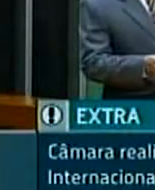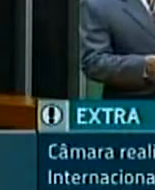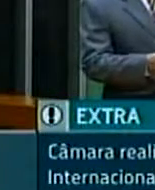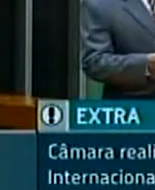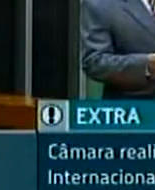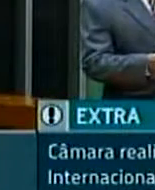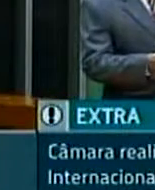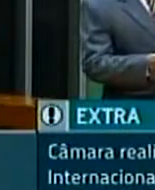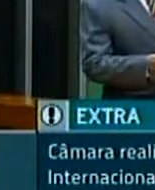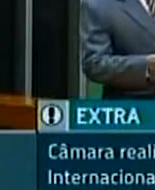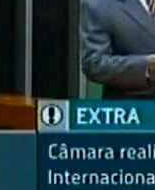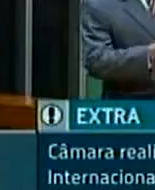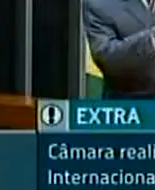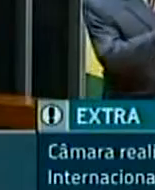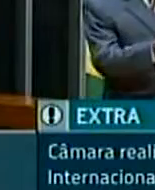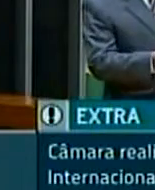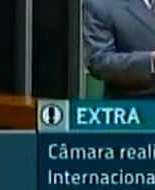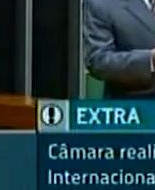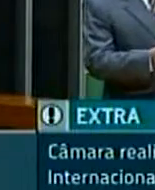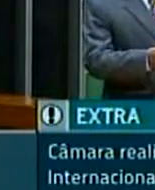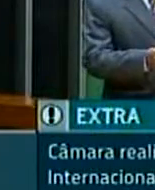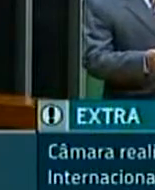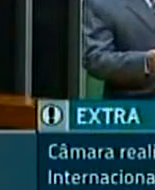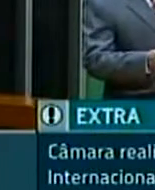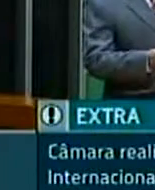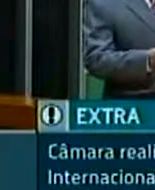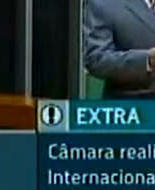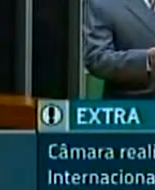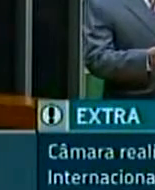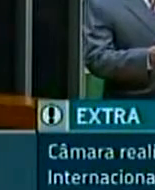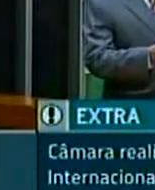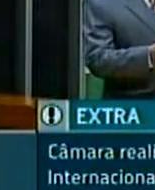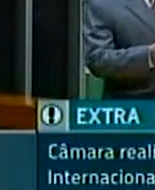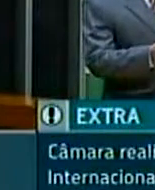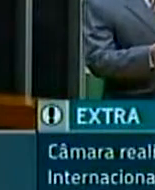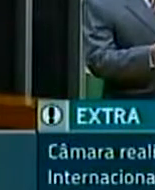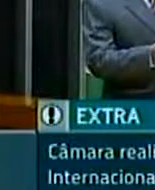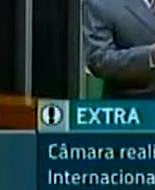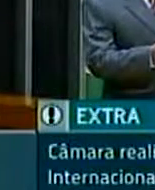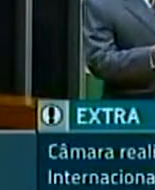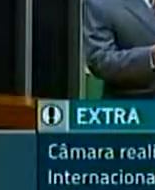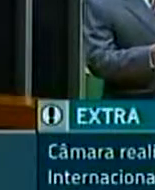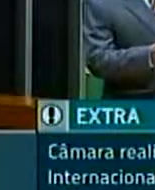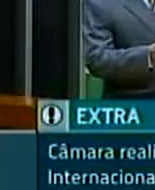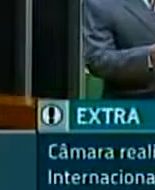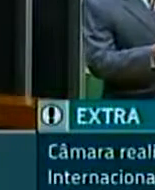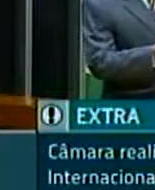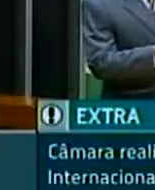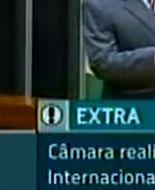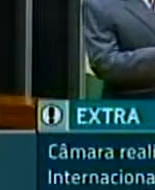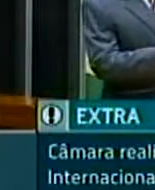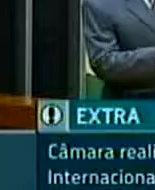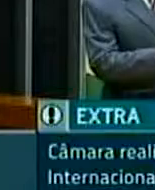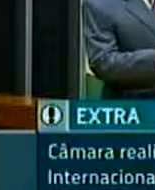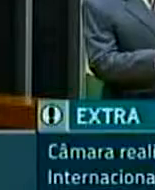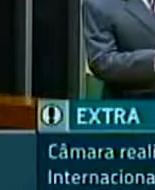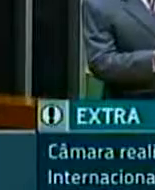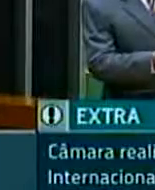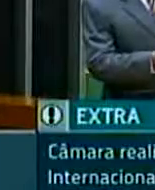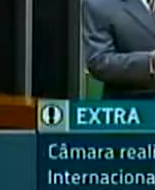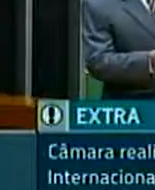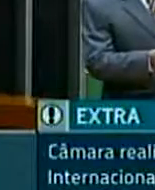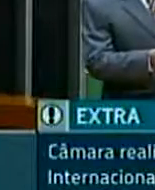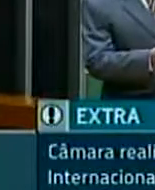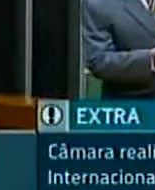presidente, nessa reforma política, tratando aqui da reforma eleitoral. Hoje, nessa tribuna, quero conclamar meus